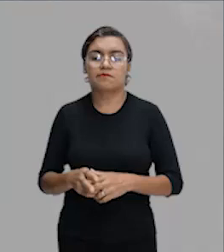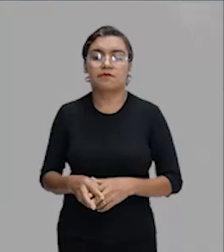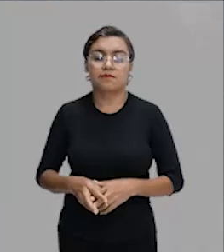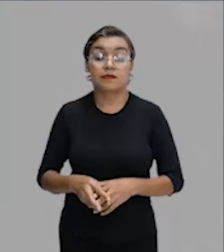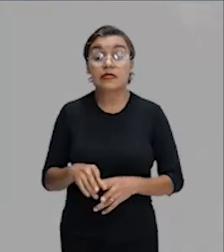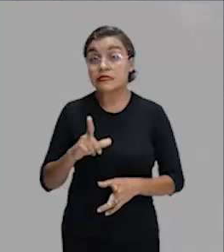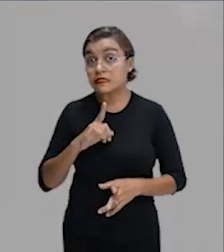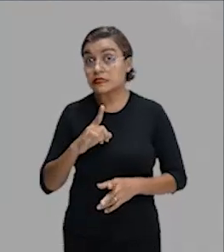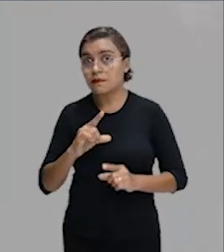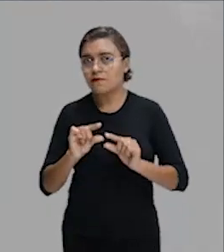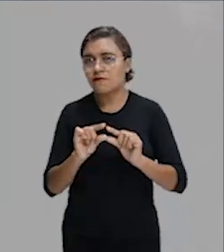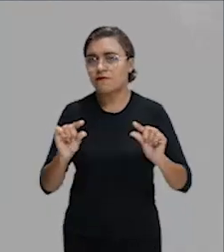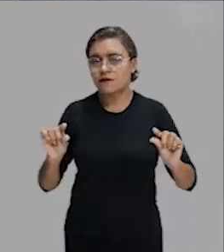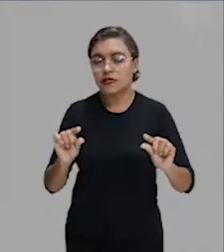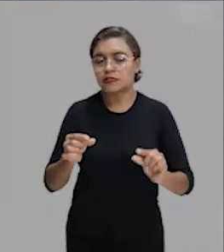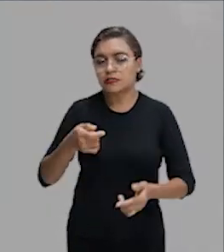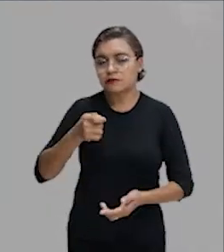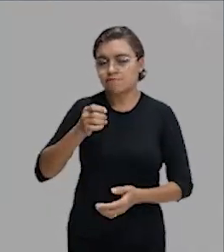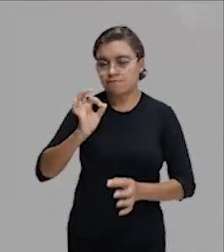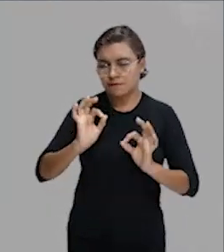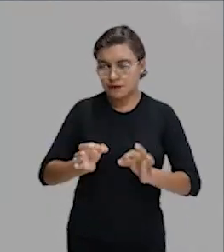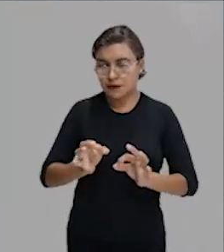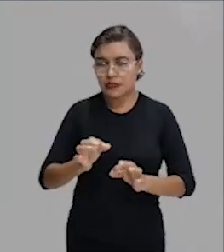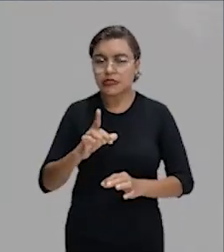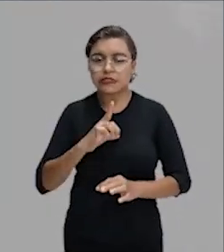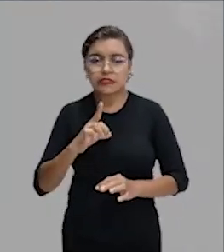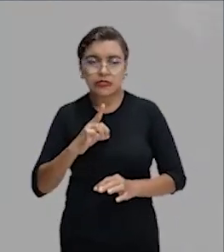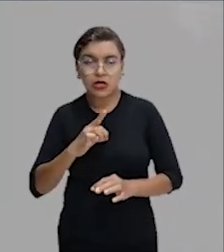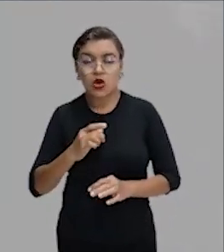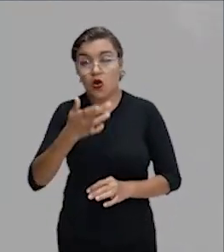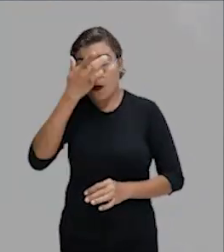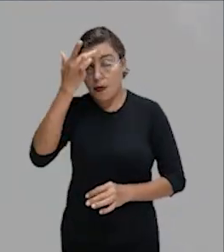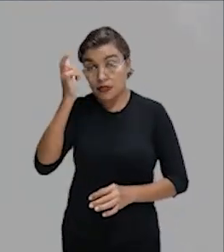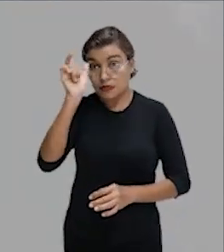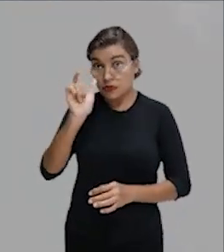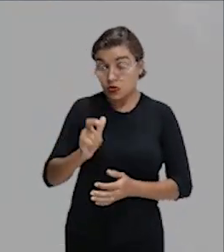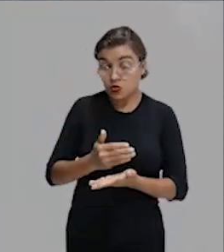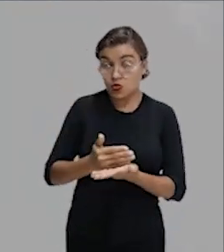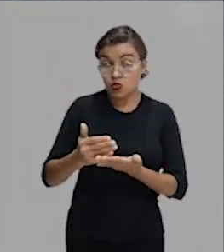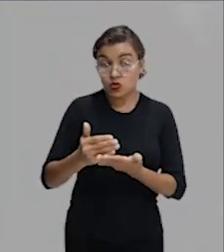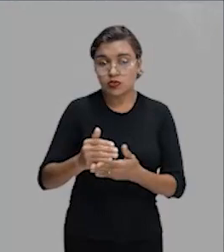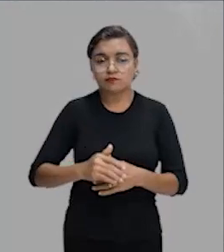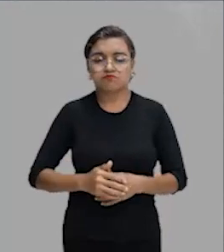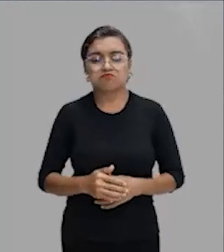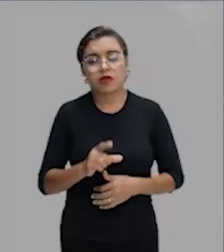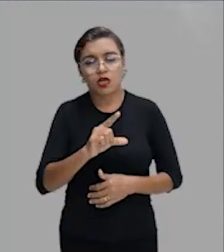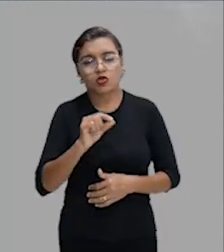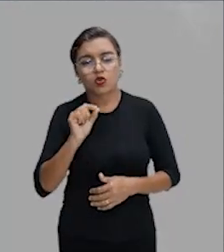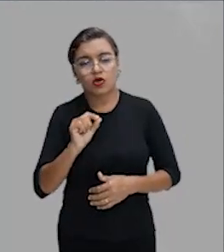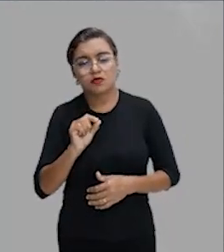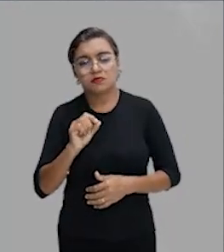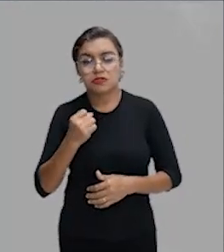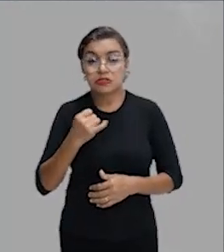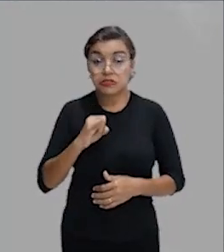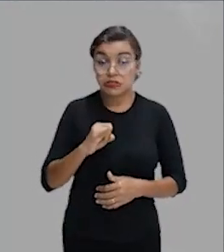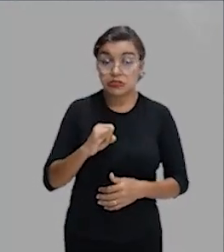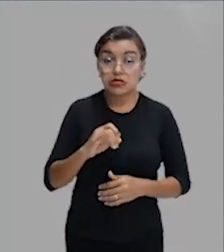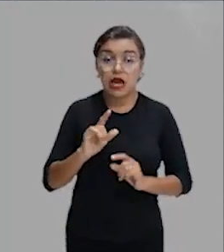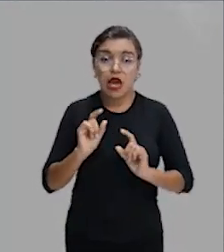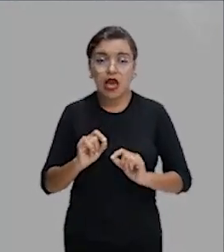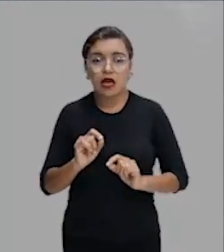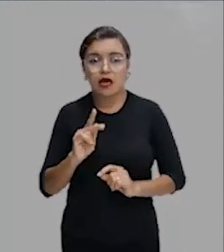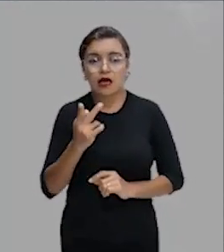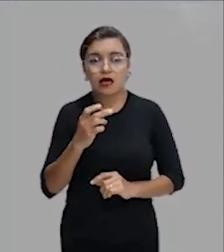frase afirmativa, eu começo pelo sujeito, o meu verbo auxiliar, então eu vou escolher se é have ou has, de acordo